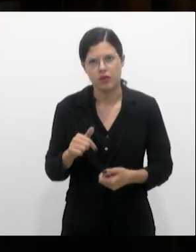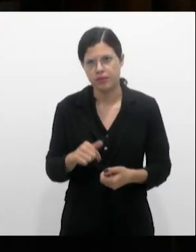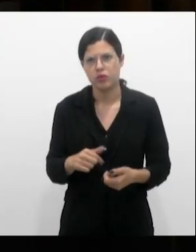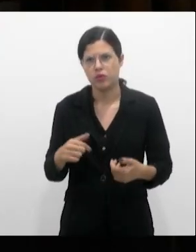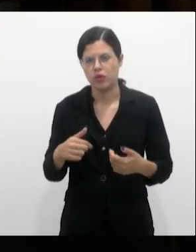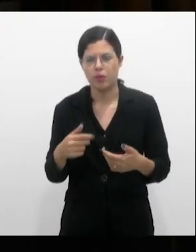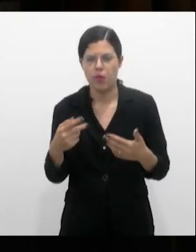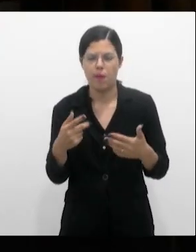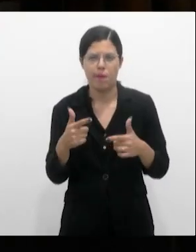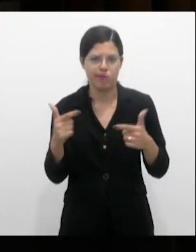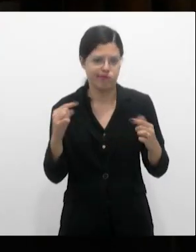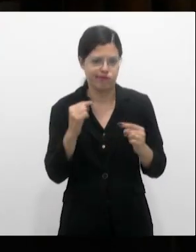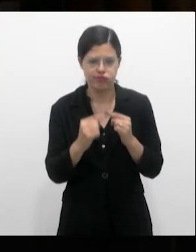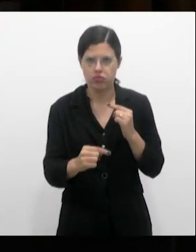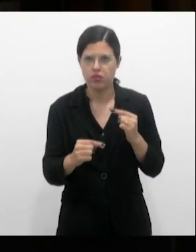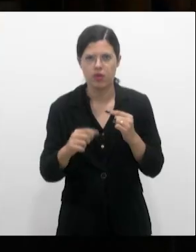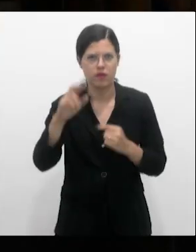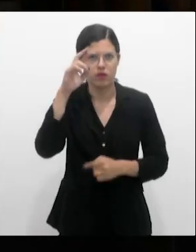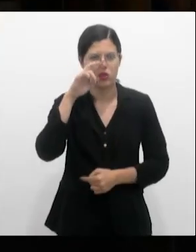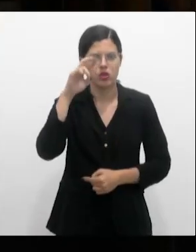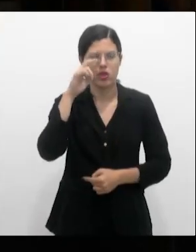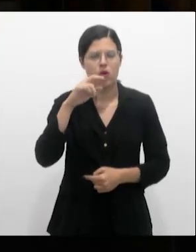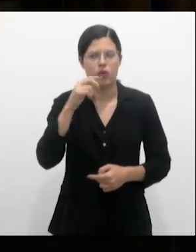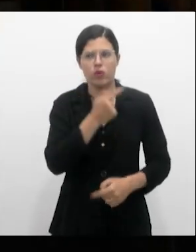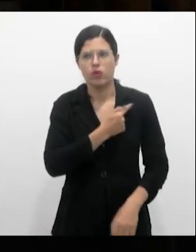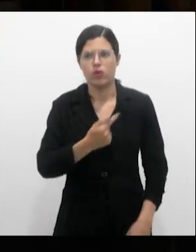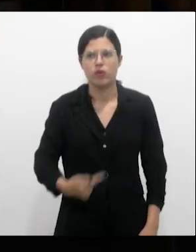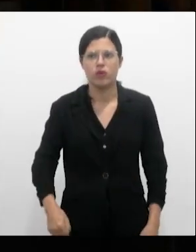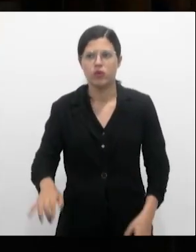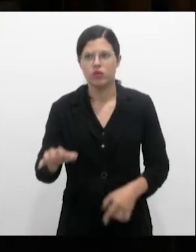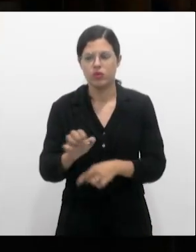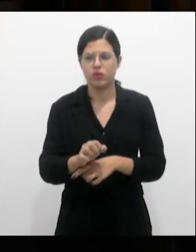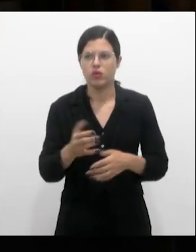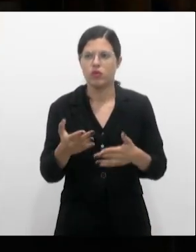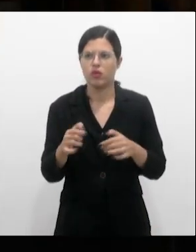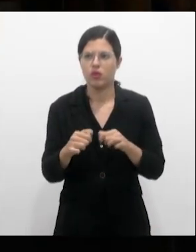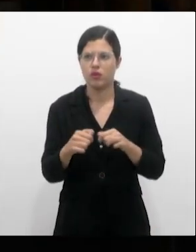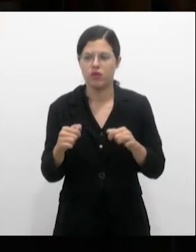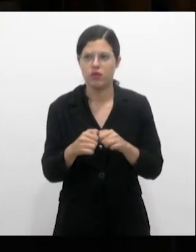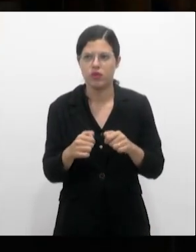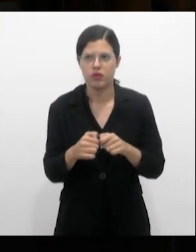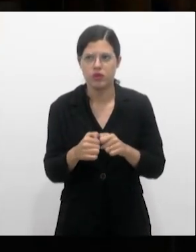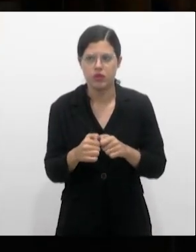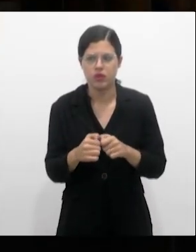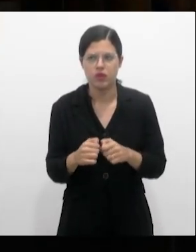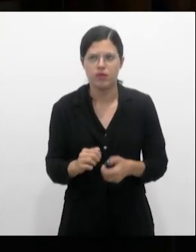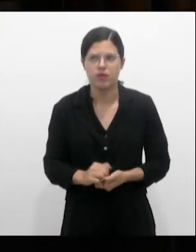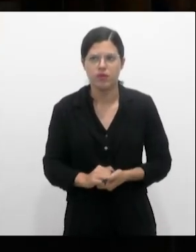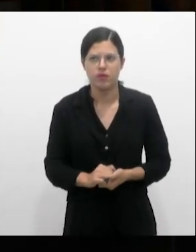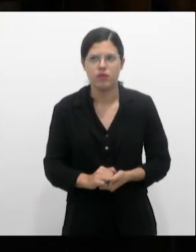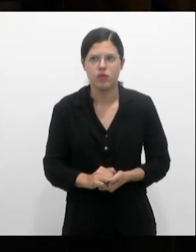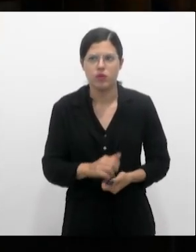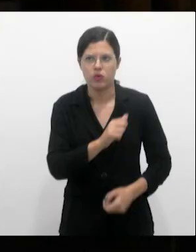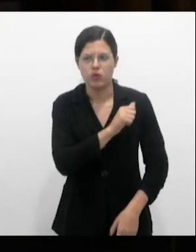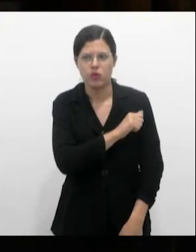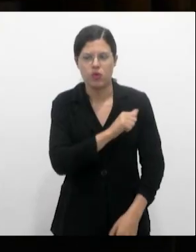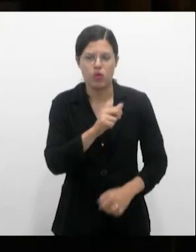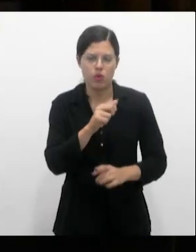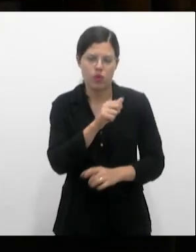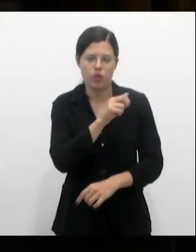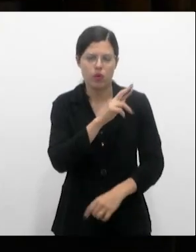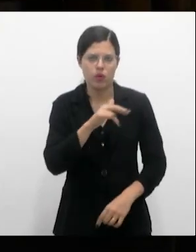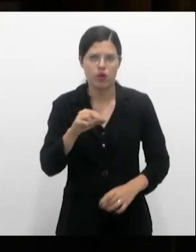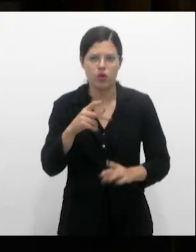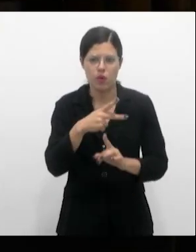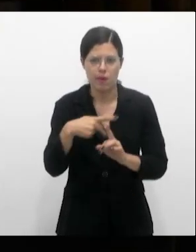fiscal que o governo do Estado quer fazer com o nosso Rio Previdência.